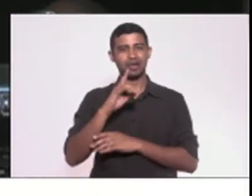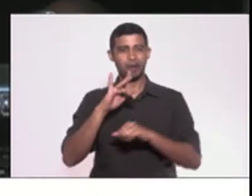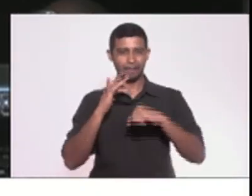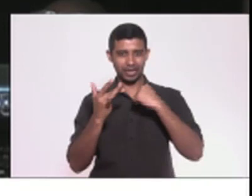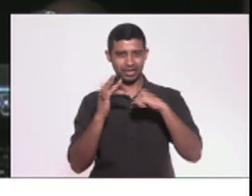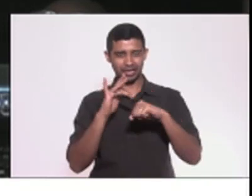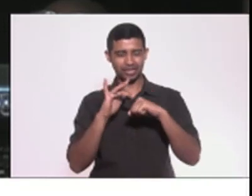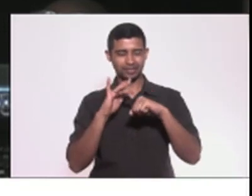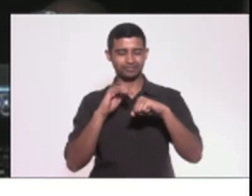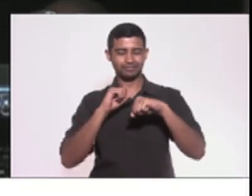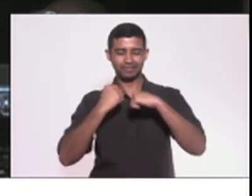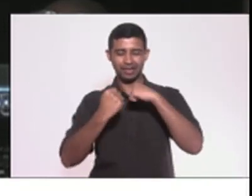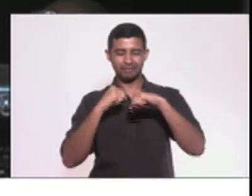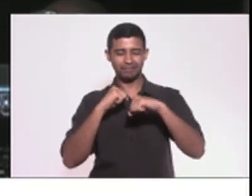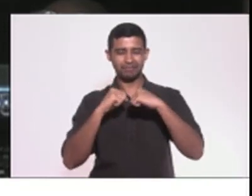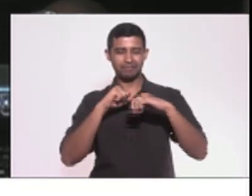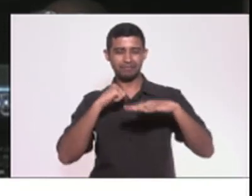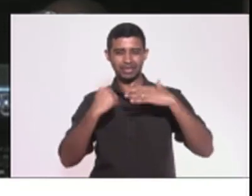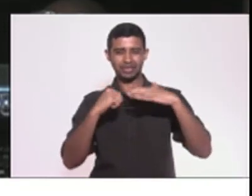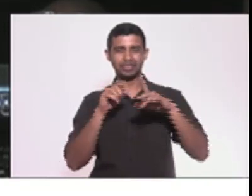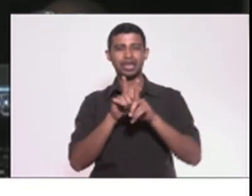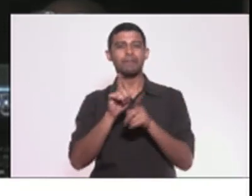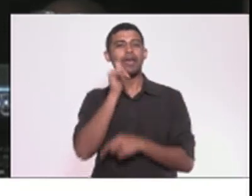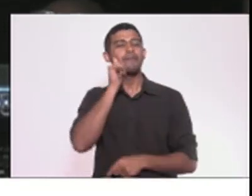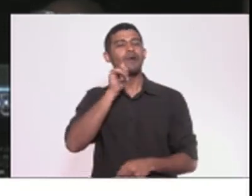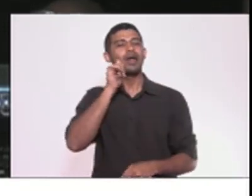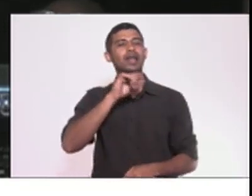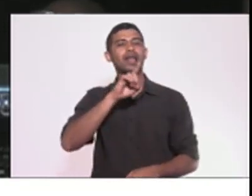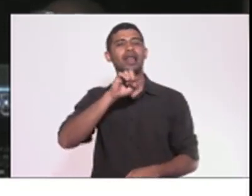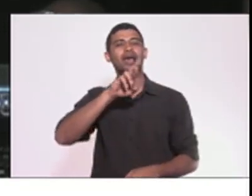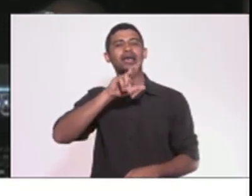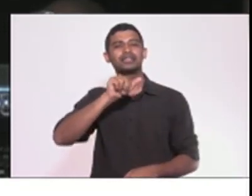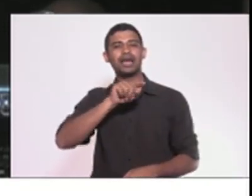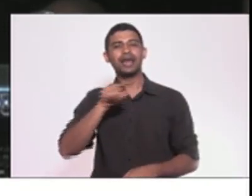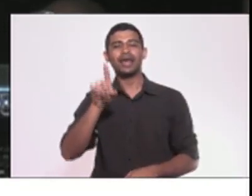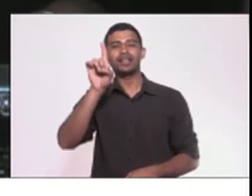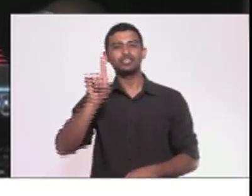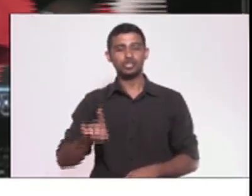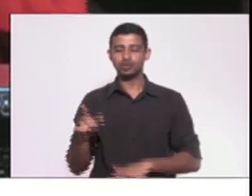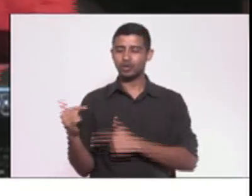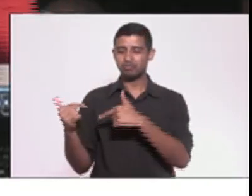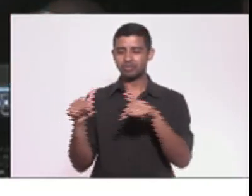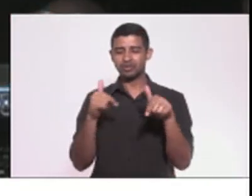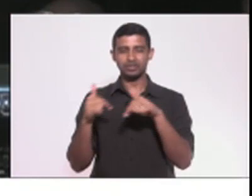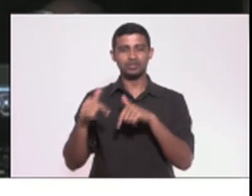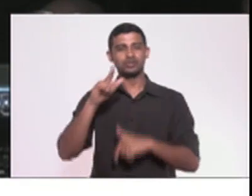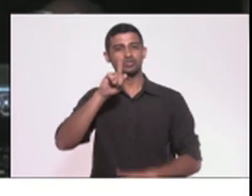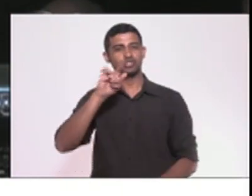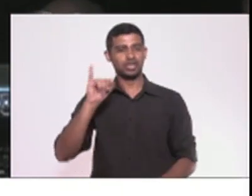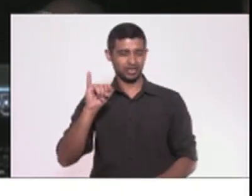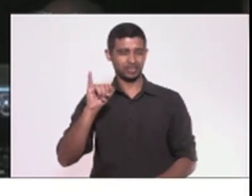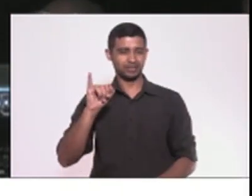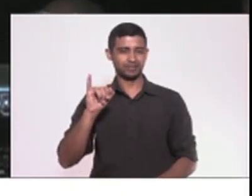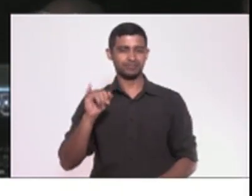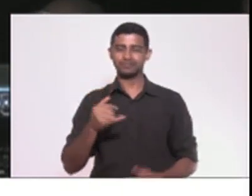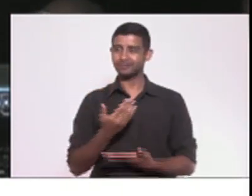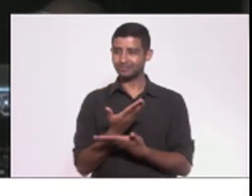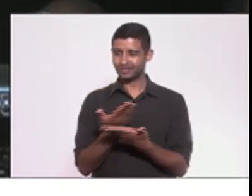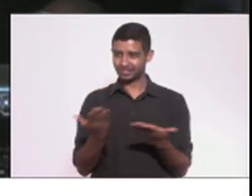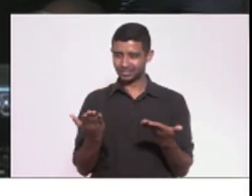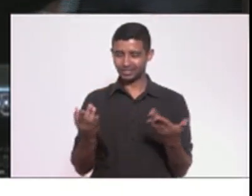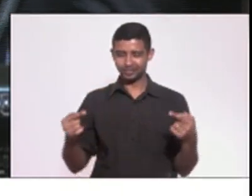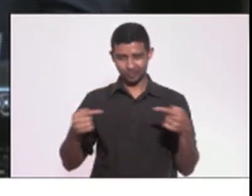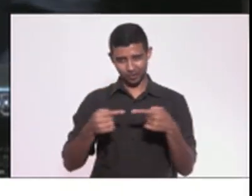senhora Dara de Souza e Silva, diretora de operações da AG Rio. Considerem-se como